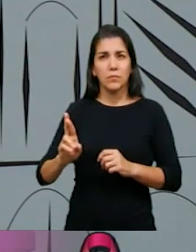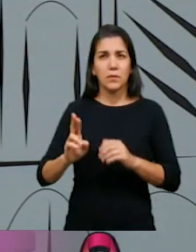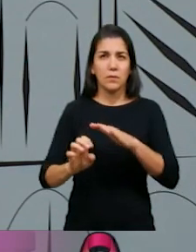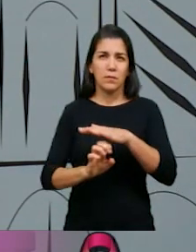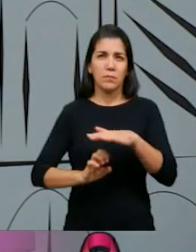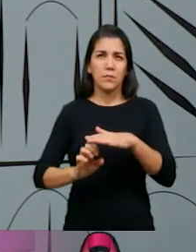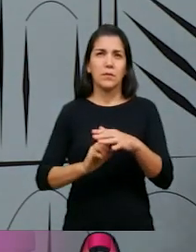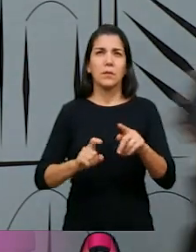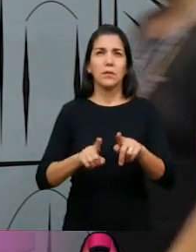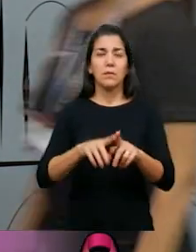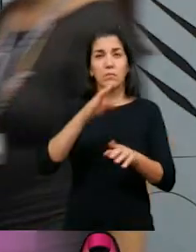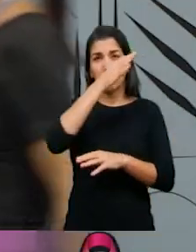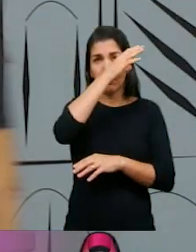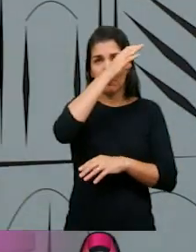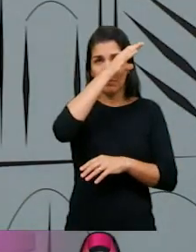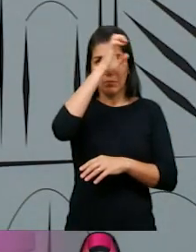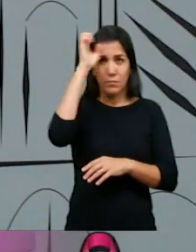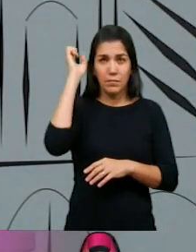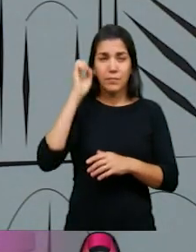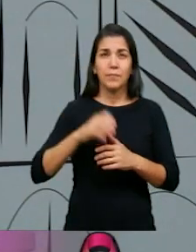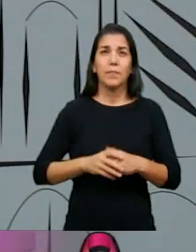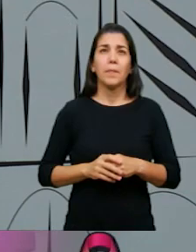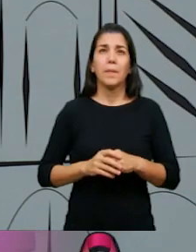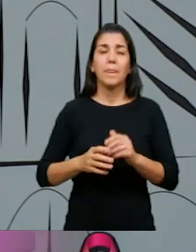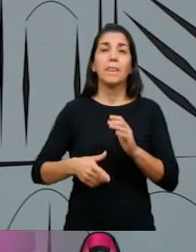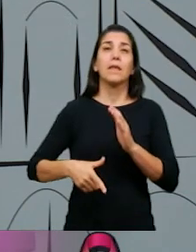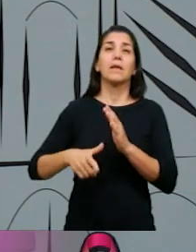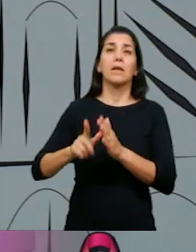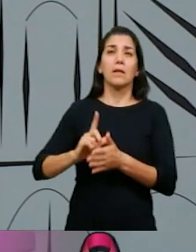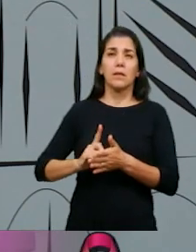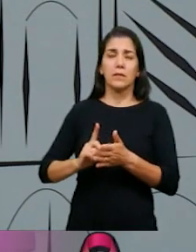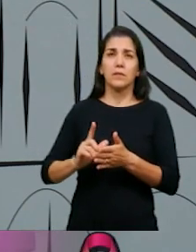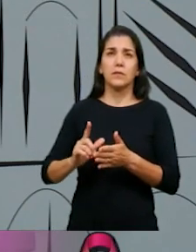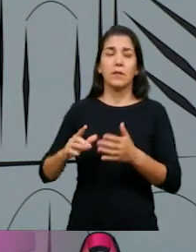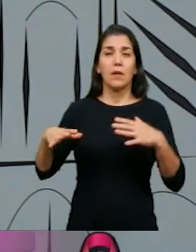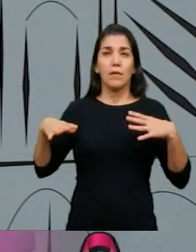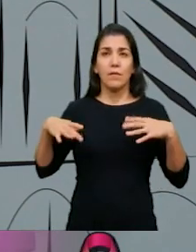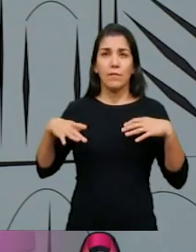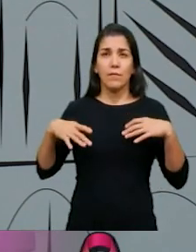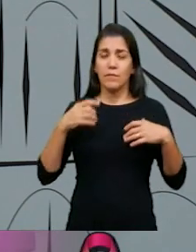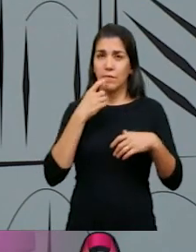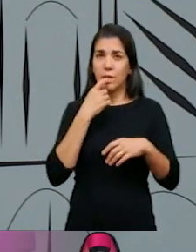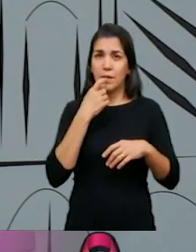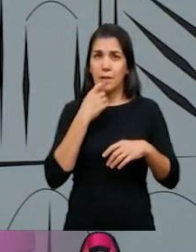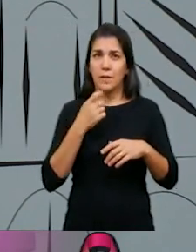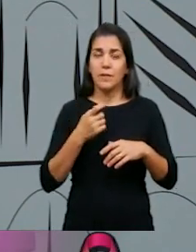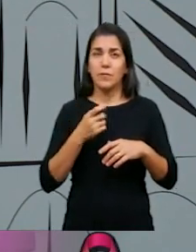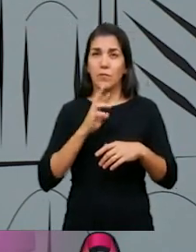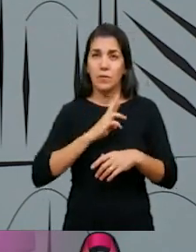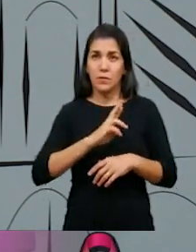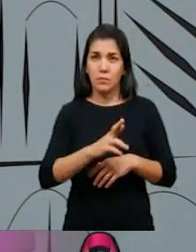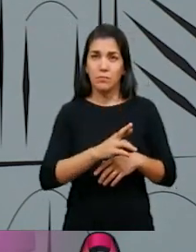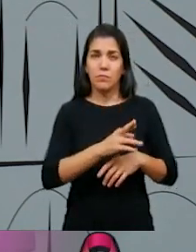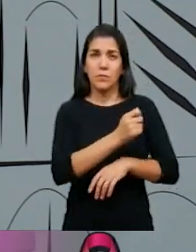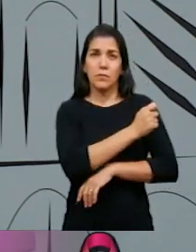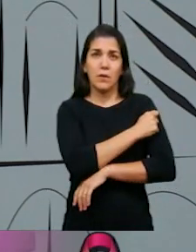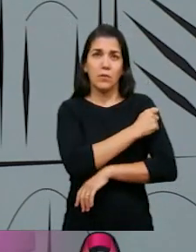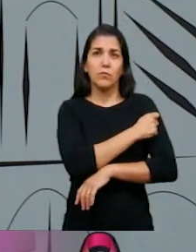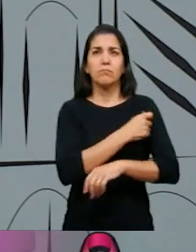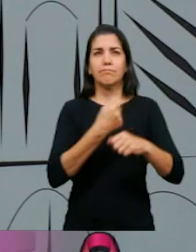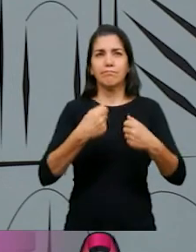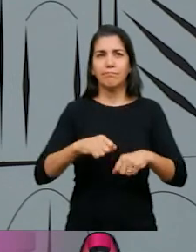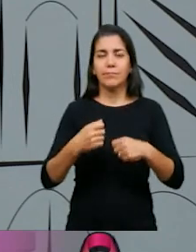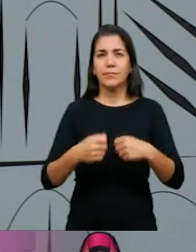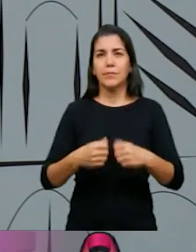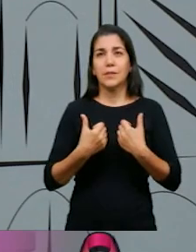para articular, buscar maneiras, antes do feriado, ter uma resposta para as pessoas que dependem desse serviço